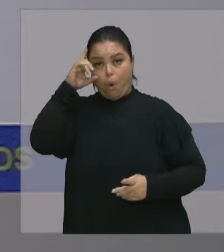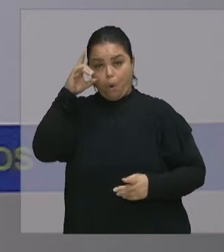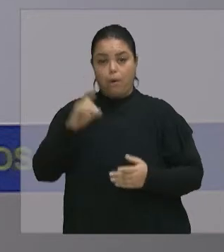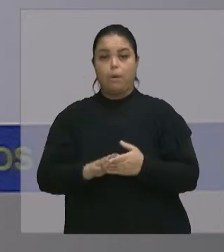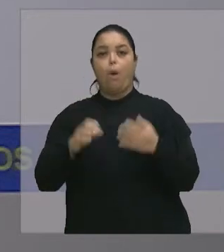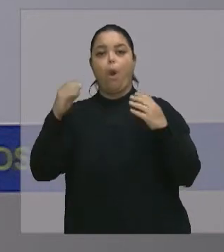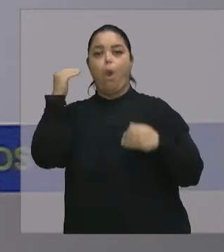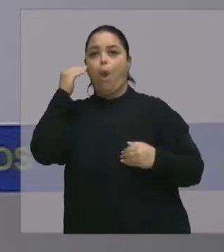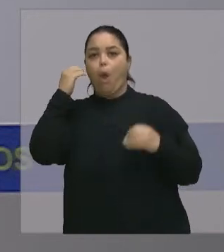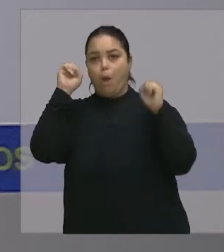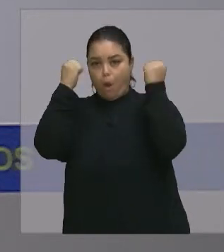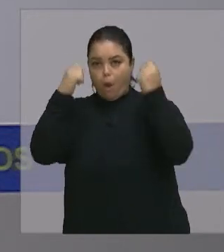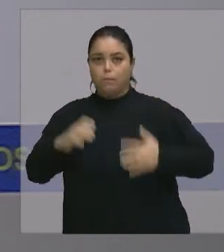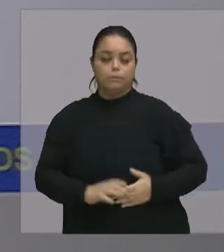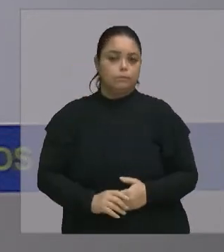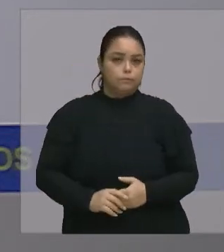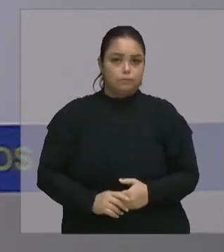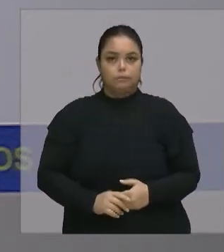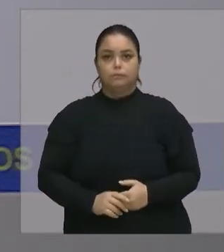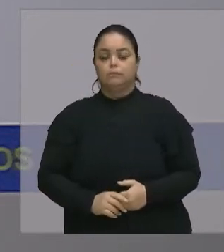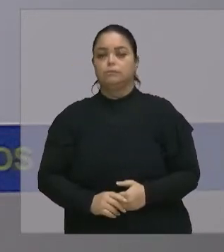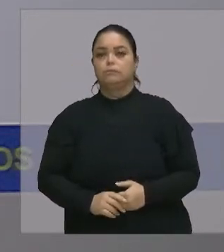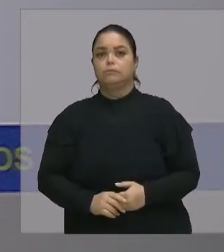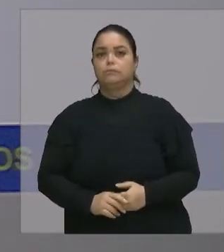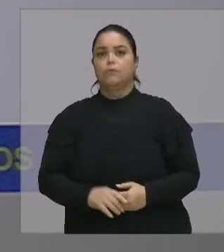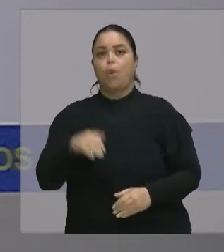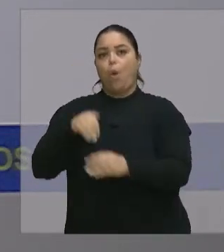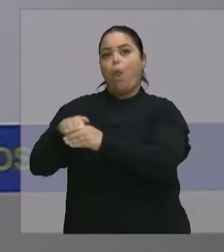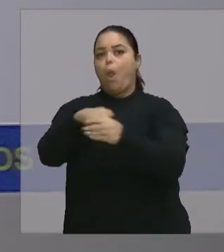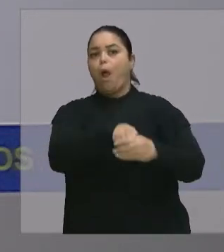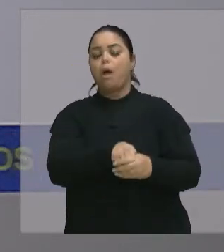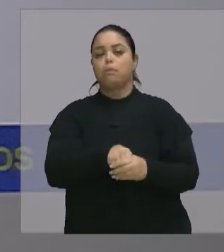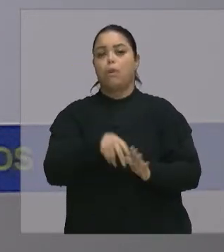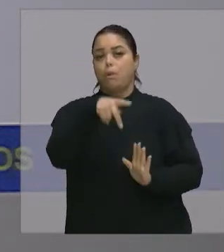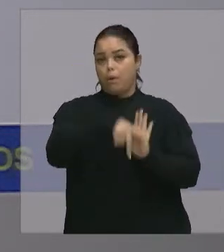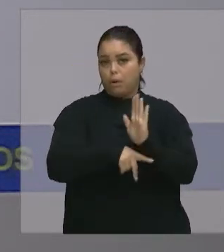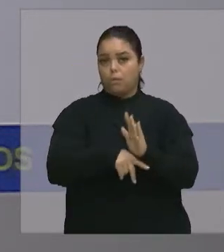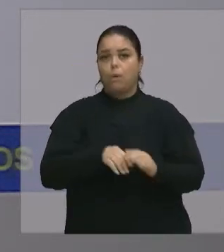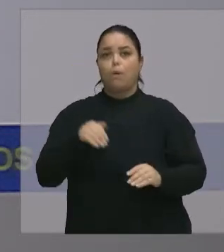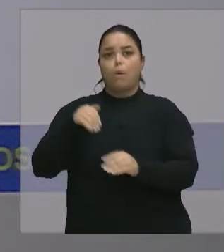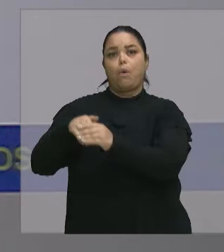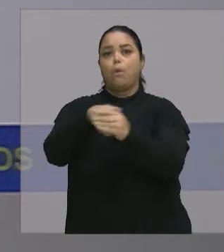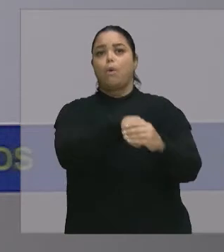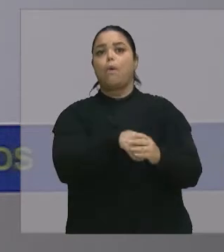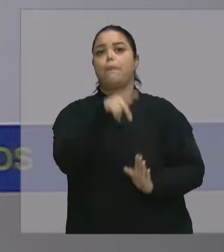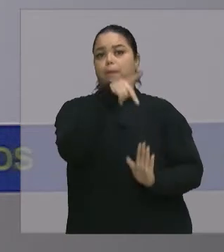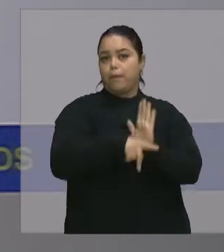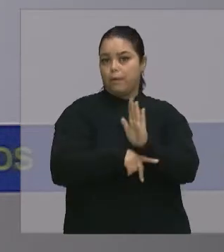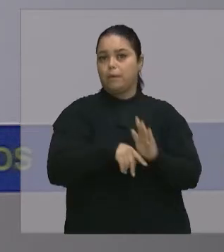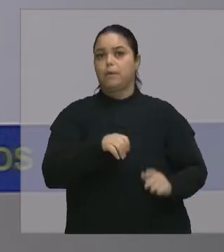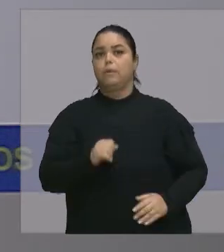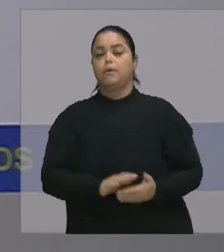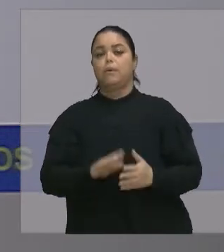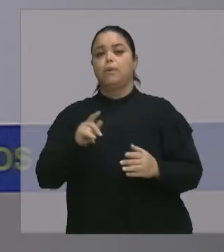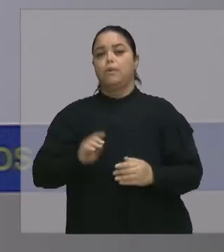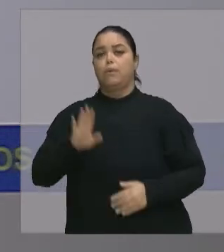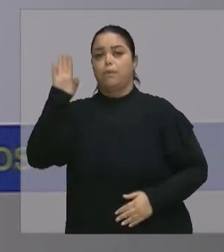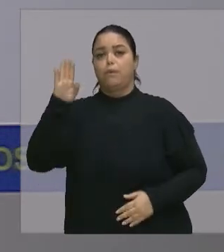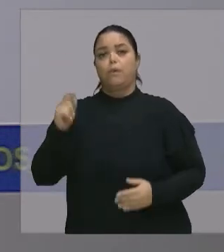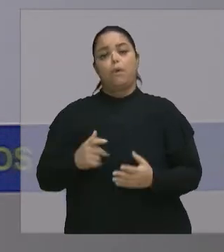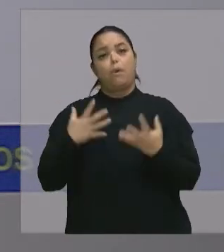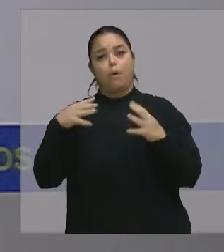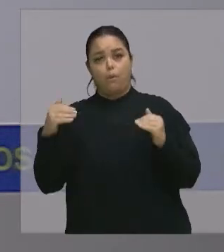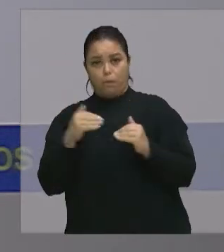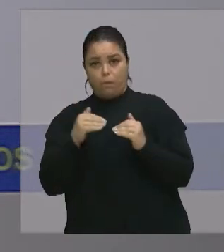Marcão da Academia. Passaremos à votação do processo. Em votação, o projeto. Vereadores favoráveis permaneçam como estão.